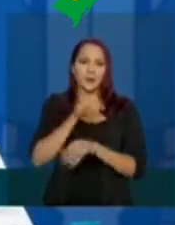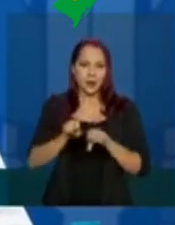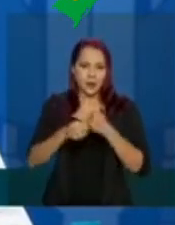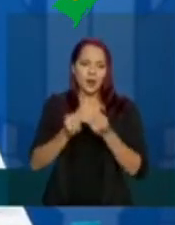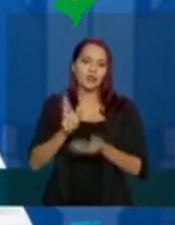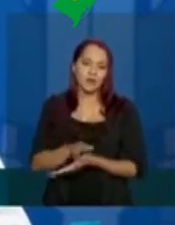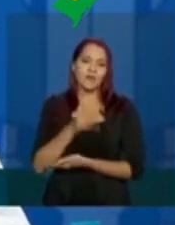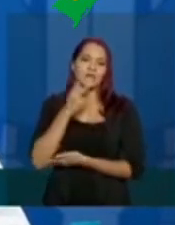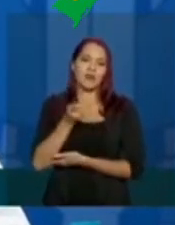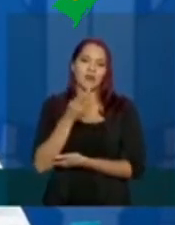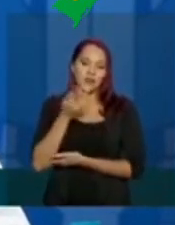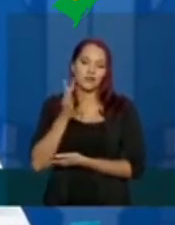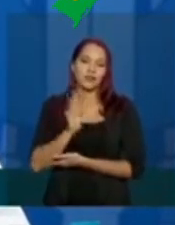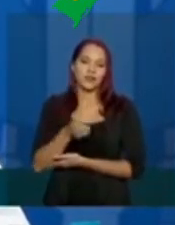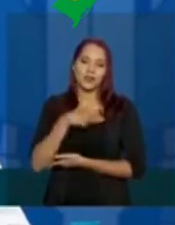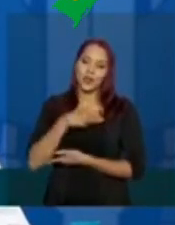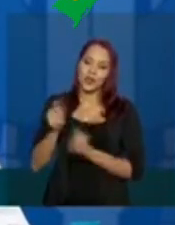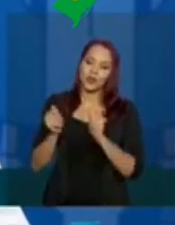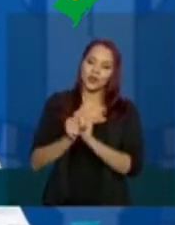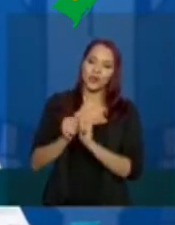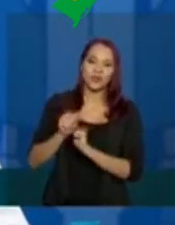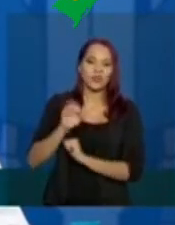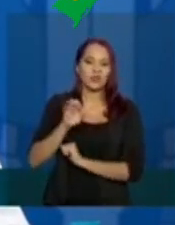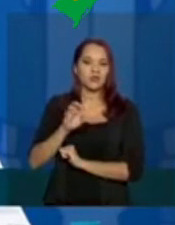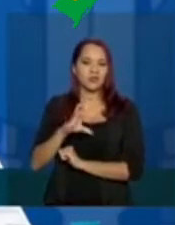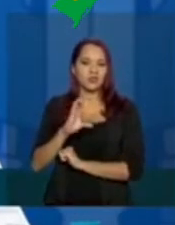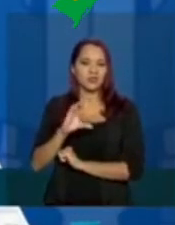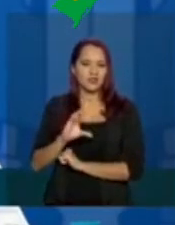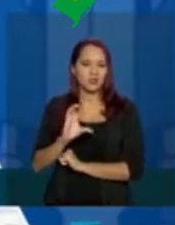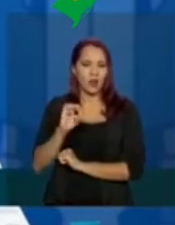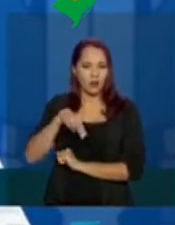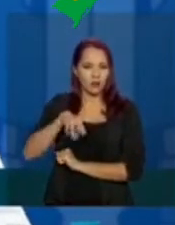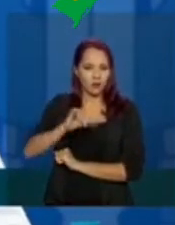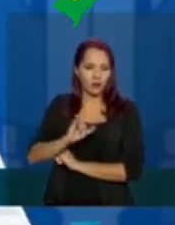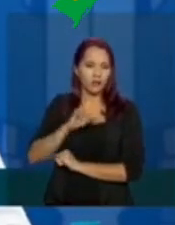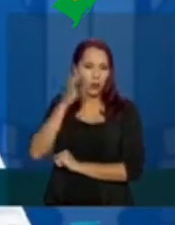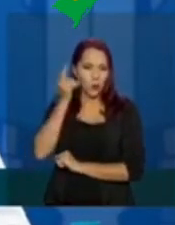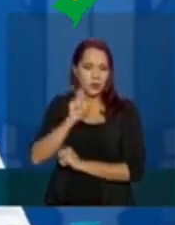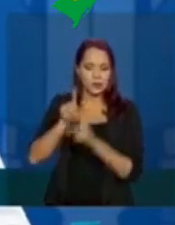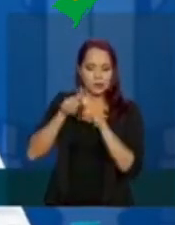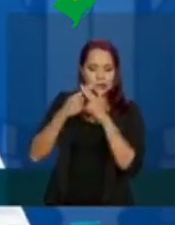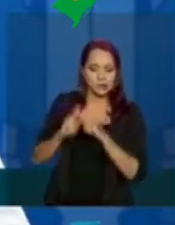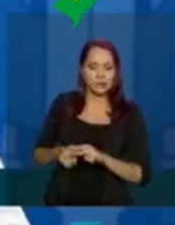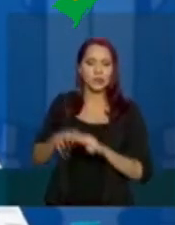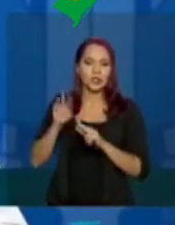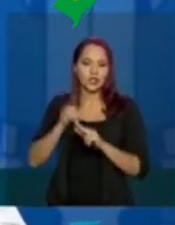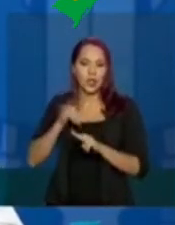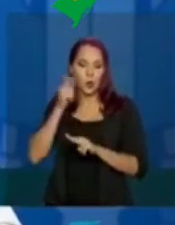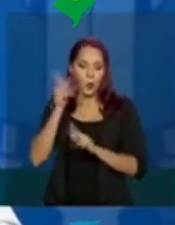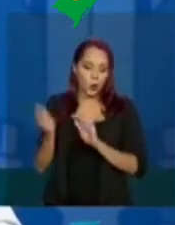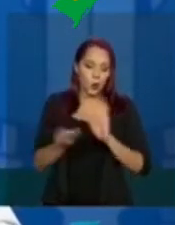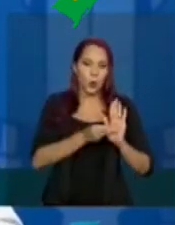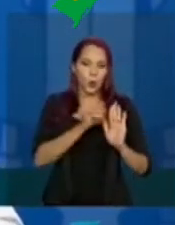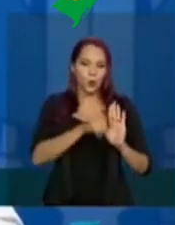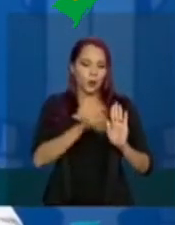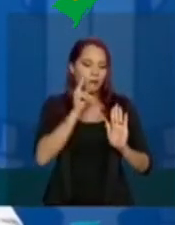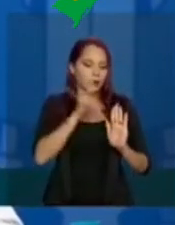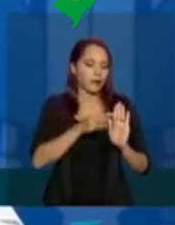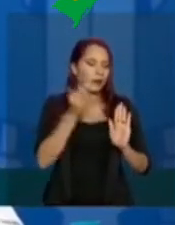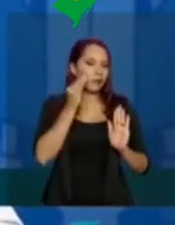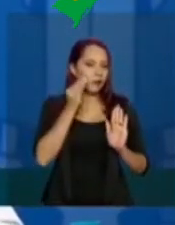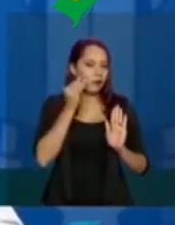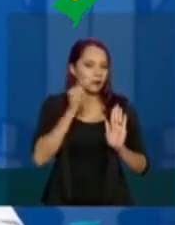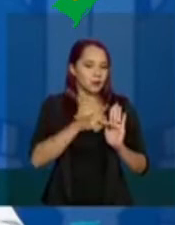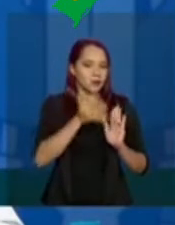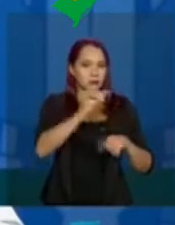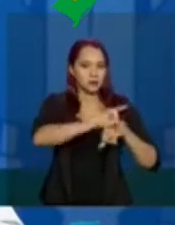já falei que a gente tem parceria com o Sistema S, com o CNI, estamos recuperando, vai colocando eles nas